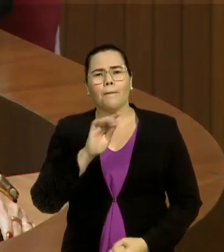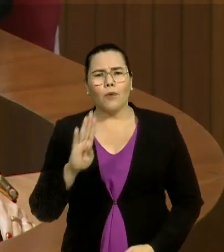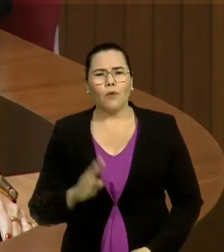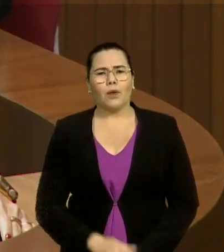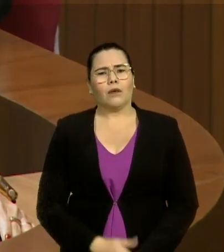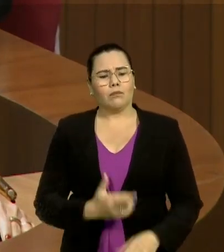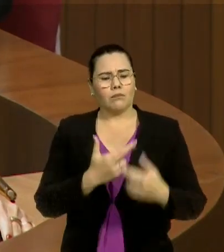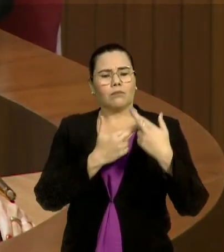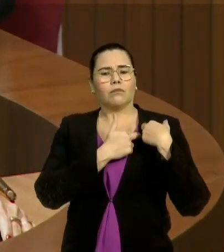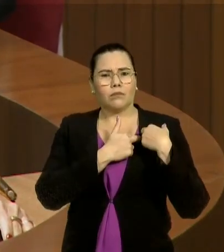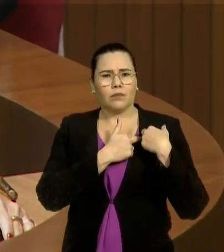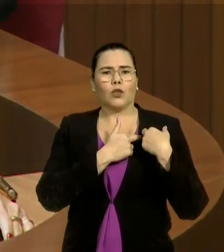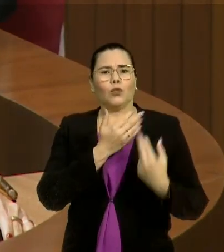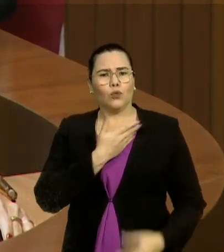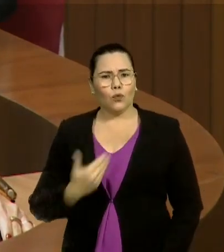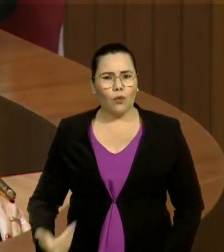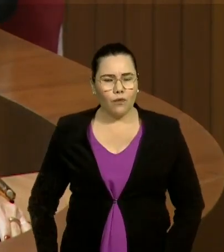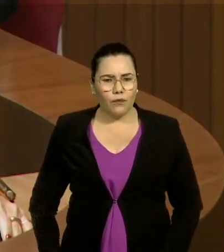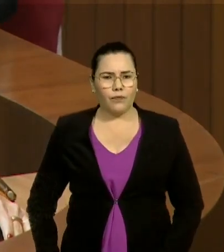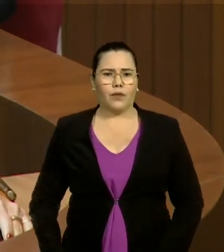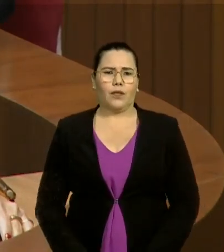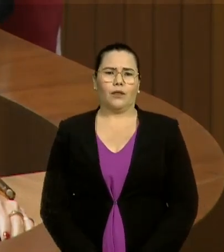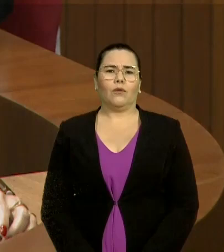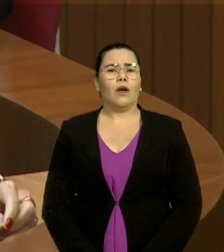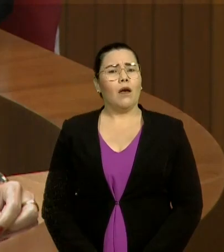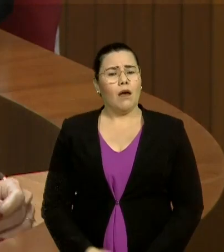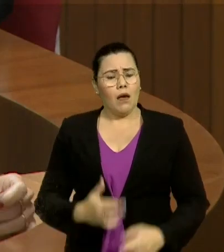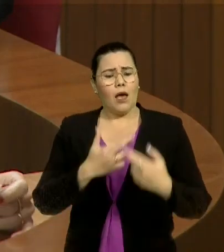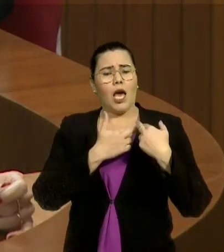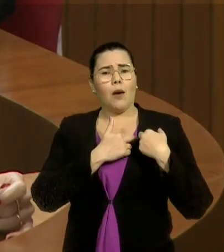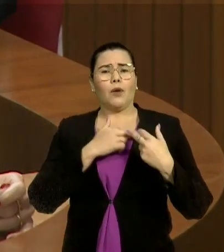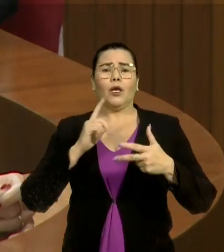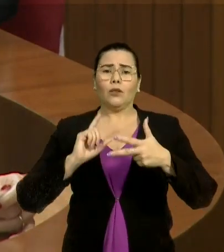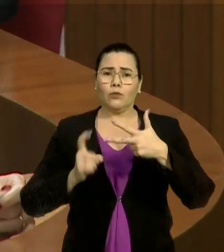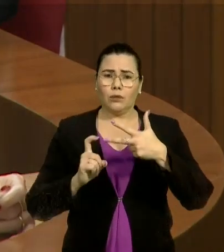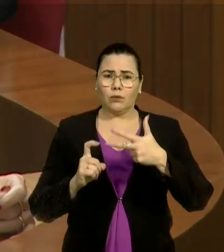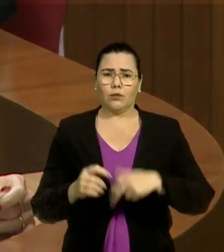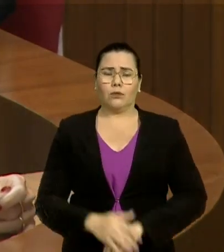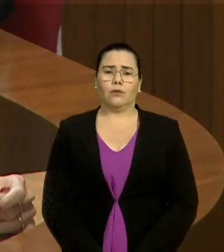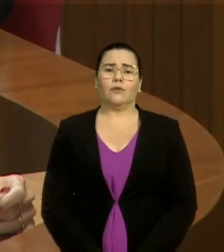disso, mas que muitas vezes